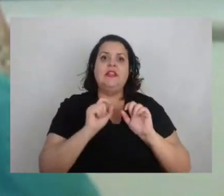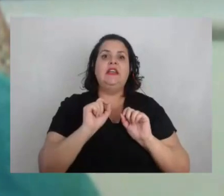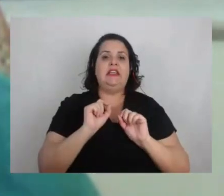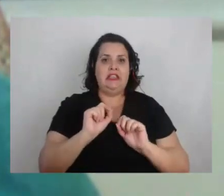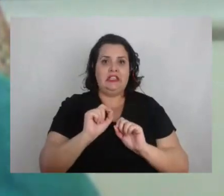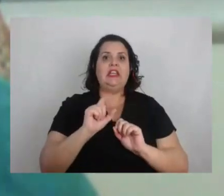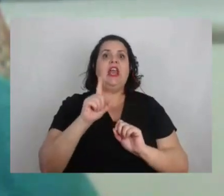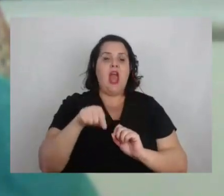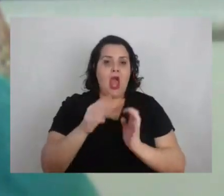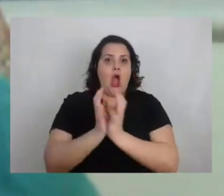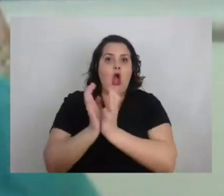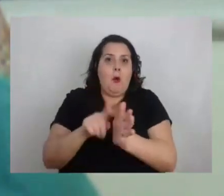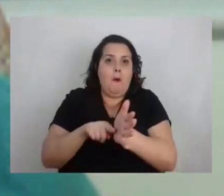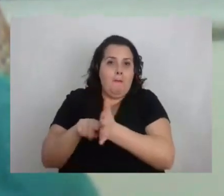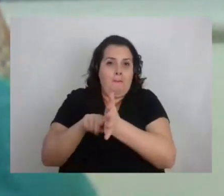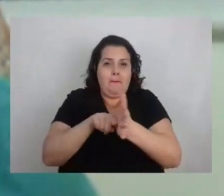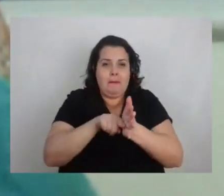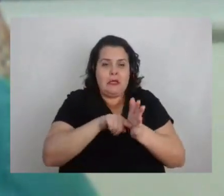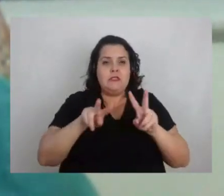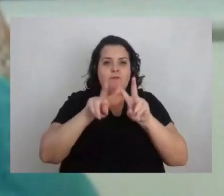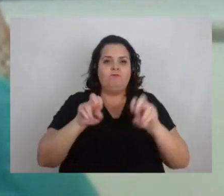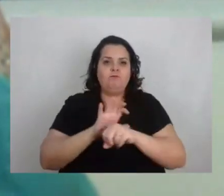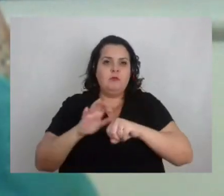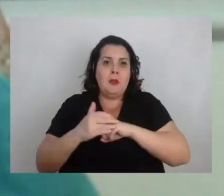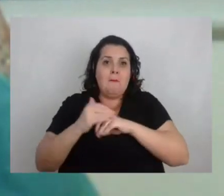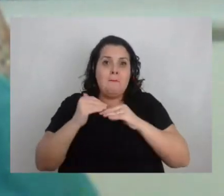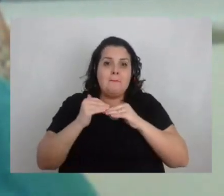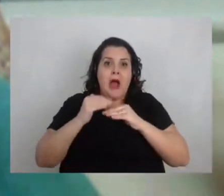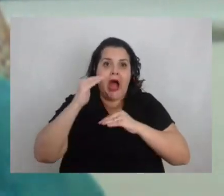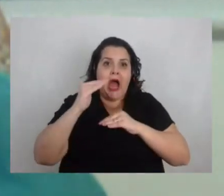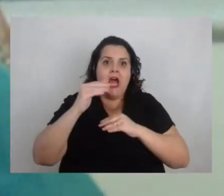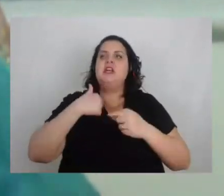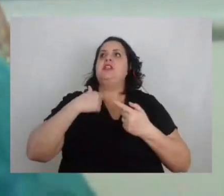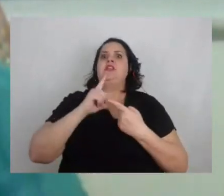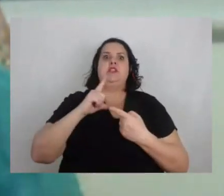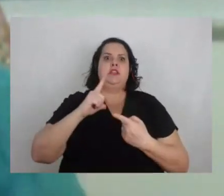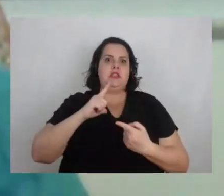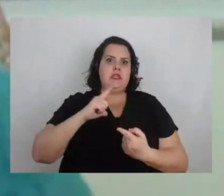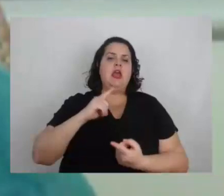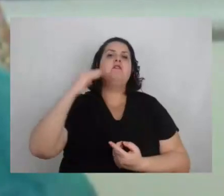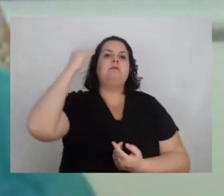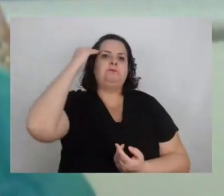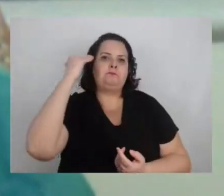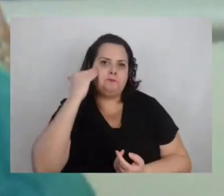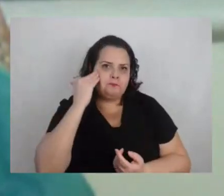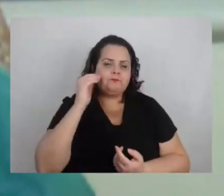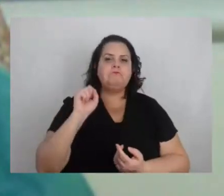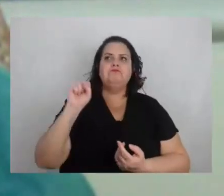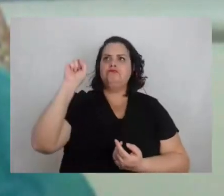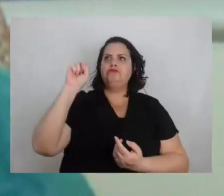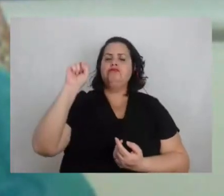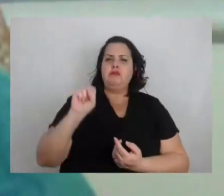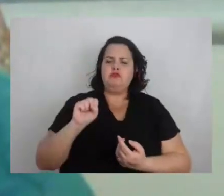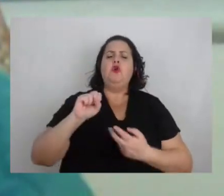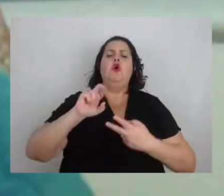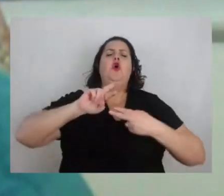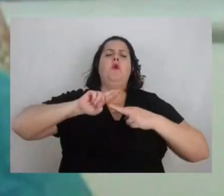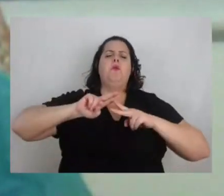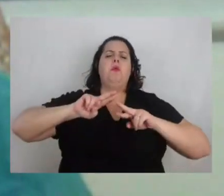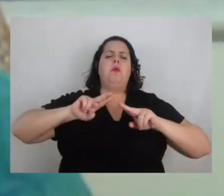da Holanda, do Japão e da própria Coreia do Sul, que muitos têm chamado a atenção da importância desse país